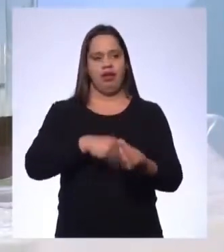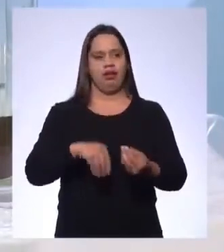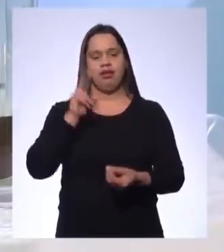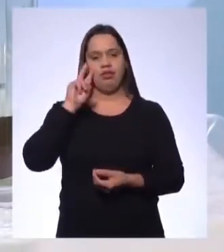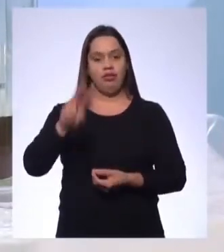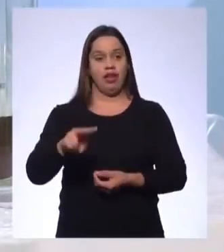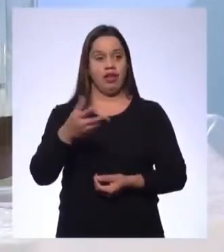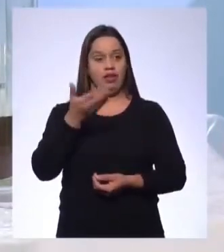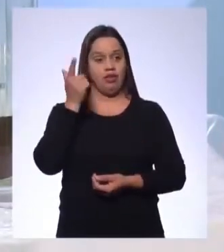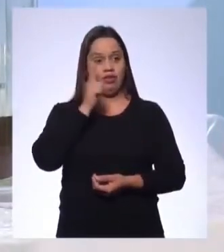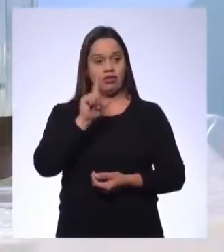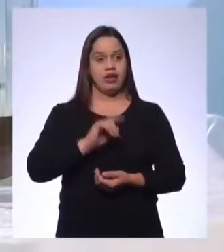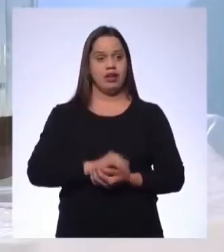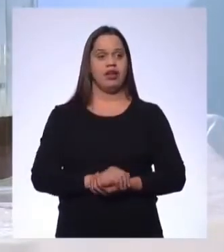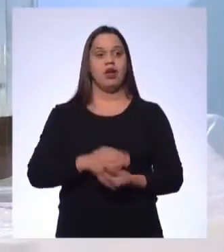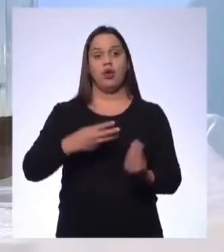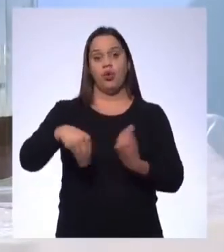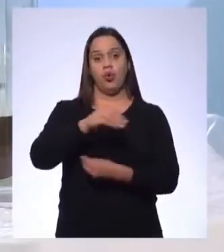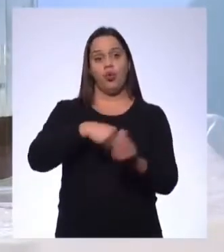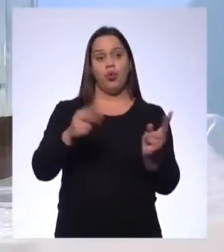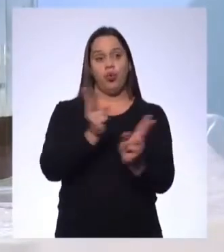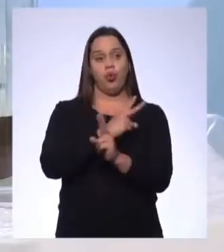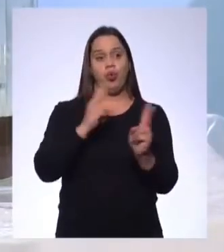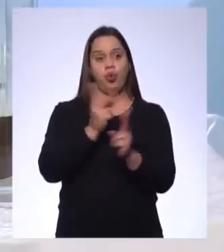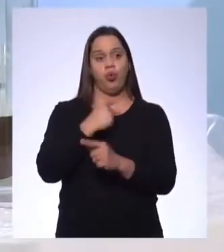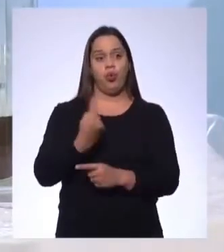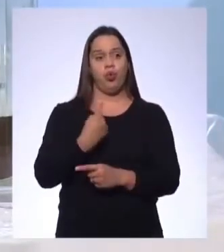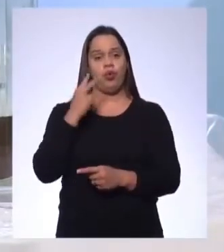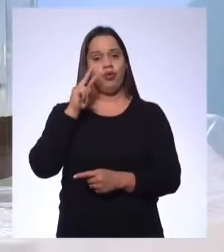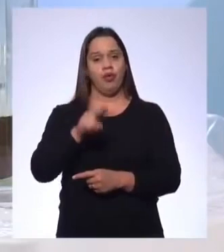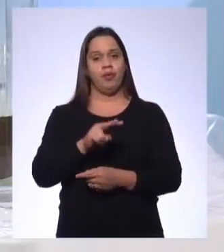Deu para vocês verem o ciclone?